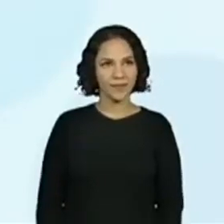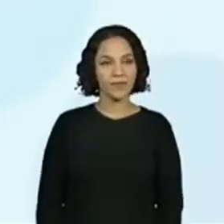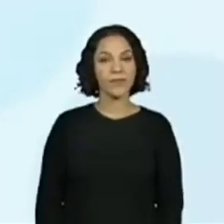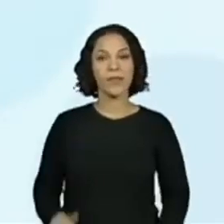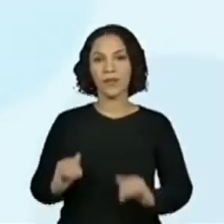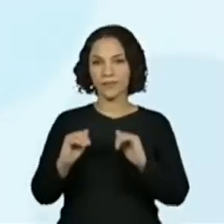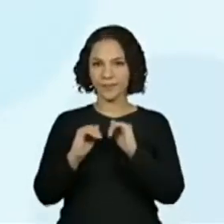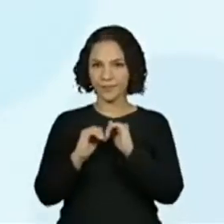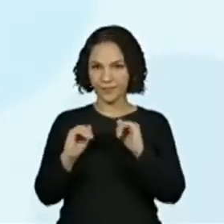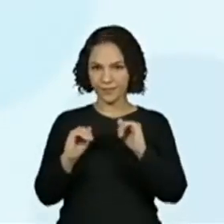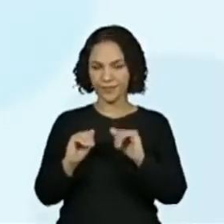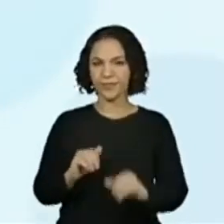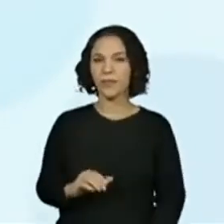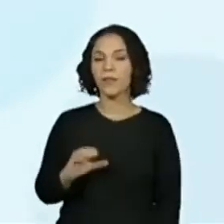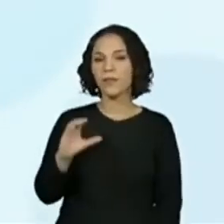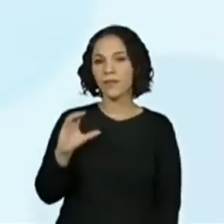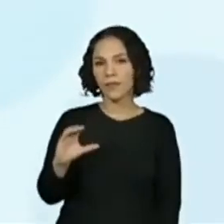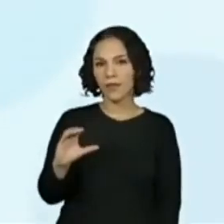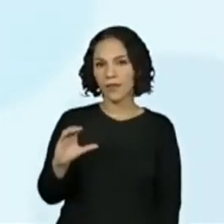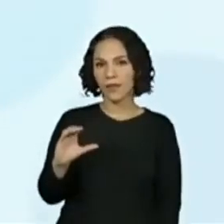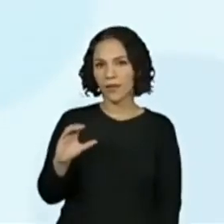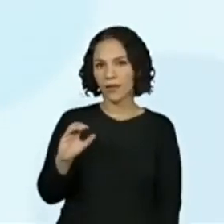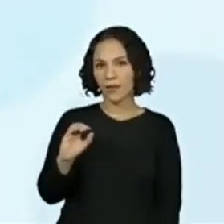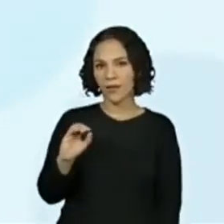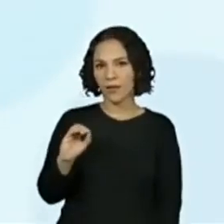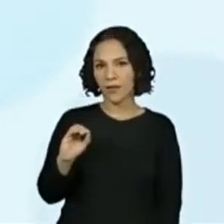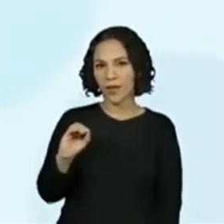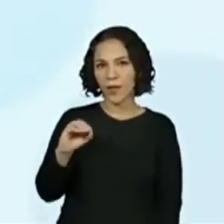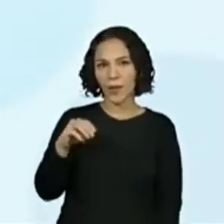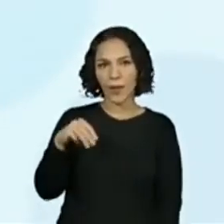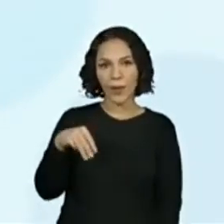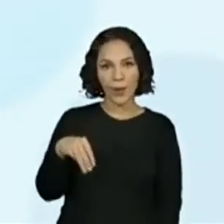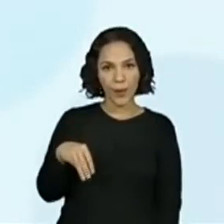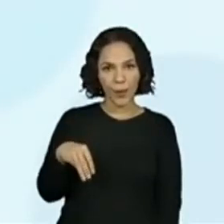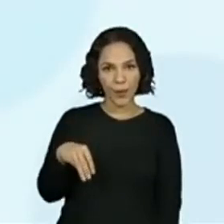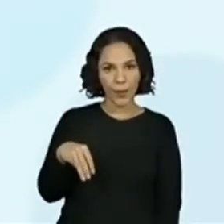Com... Isso. Isso, conversar com... Com...